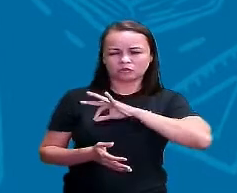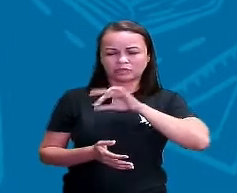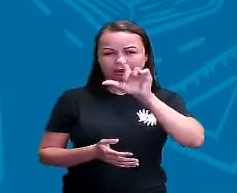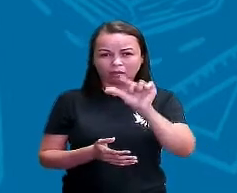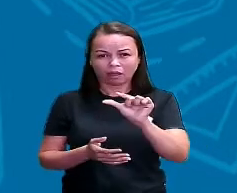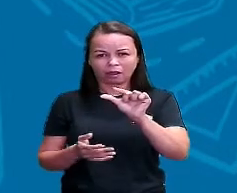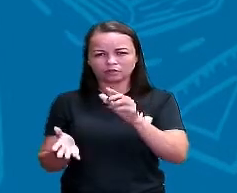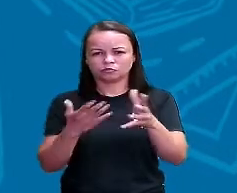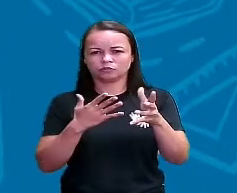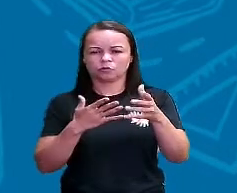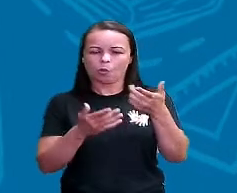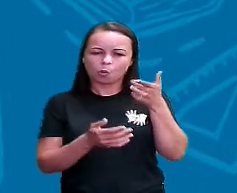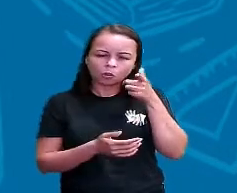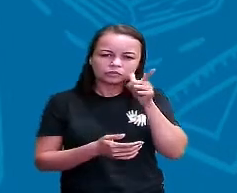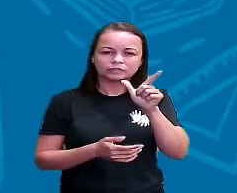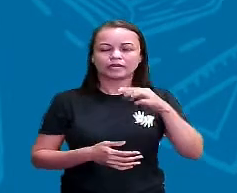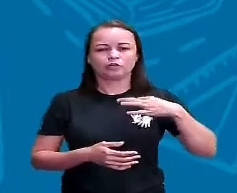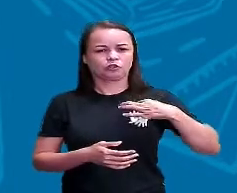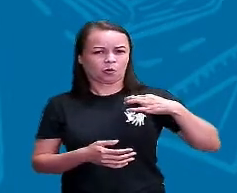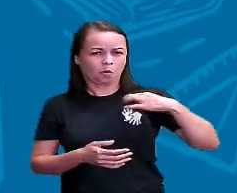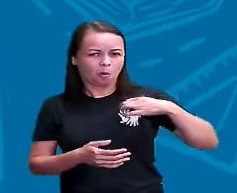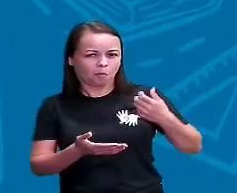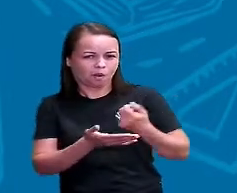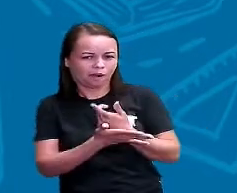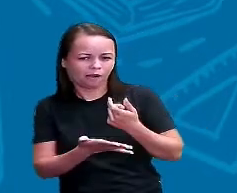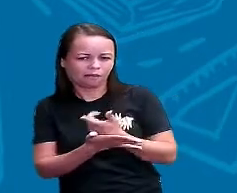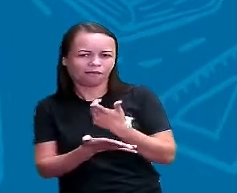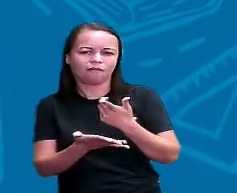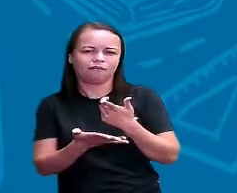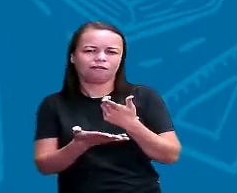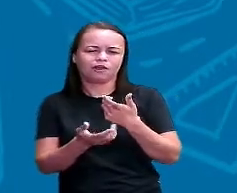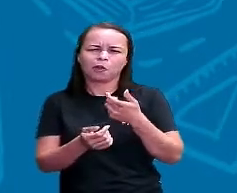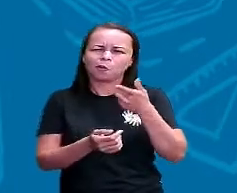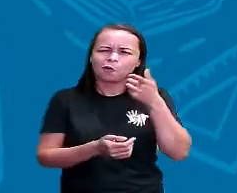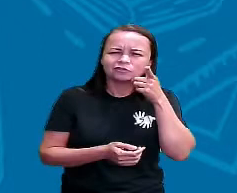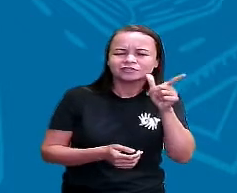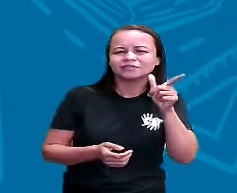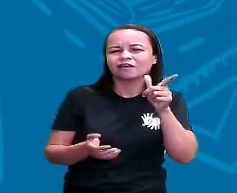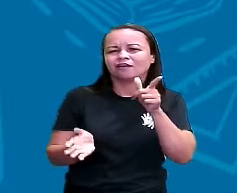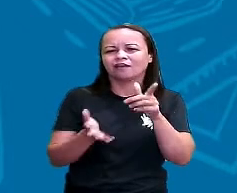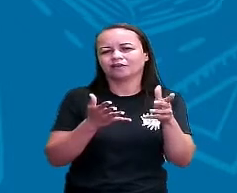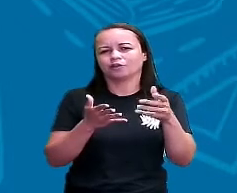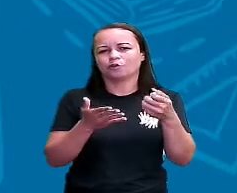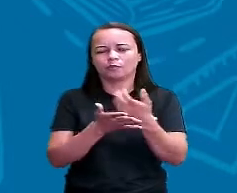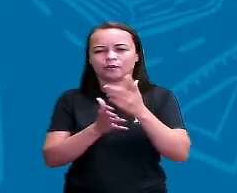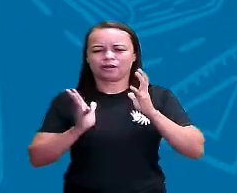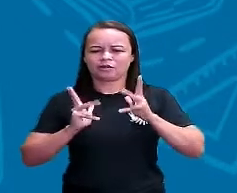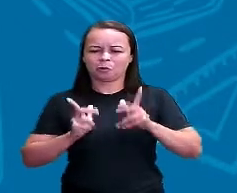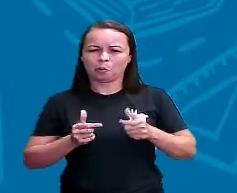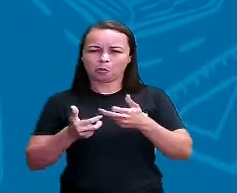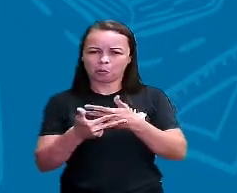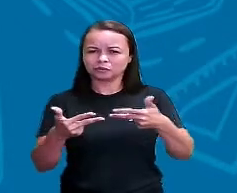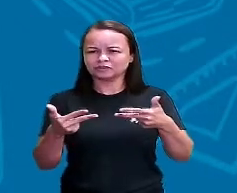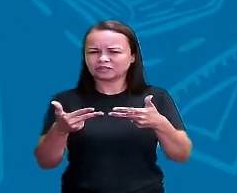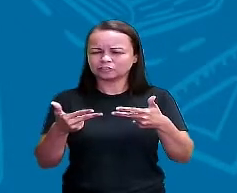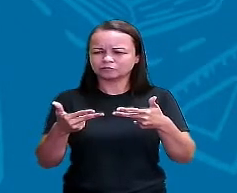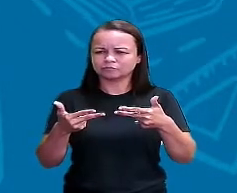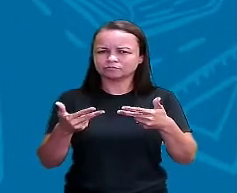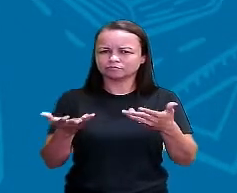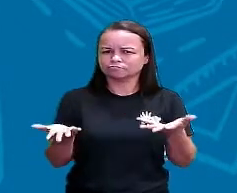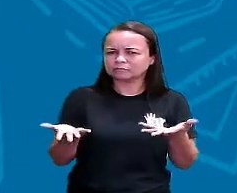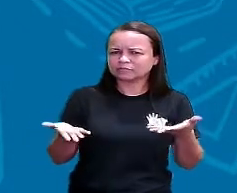roupas para se vestir, certo? Consegue comprar coisas para sua higiene pessoal. Será que o salário mínimo da